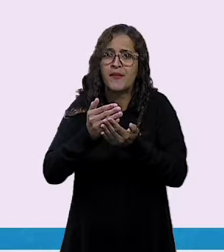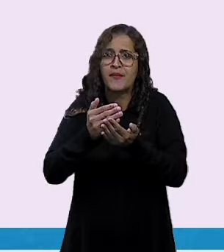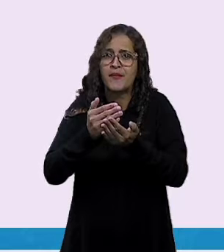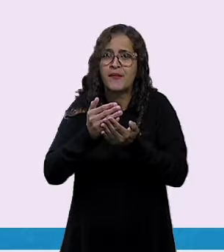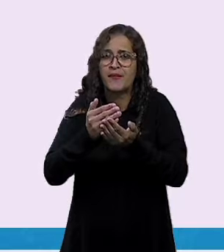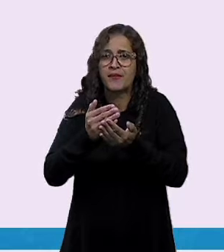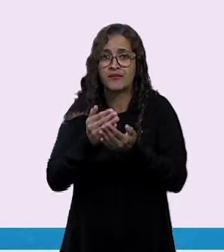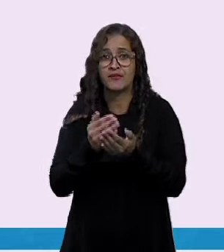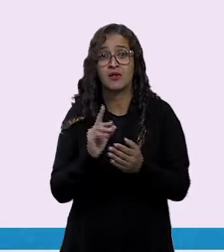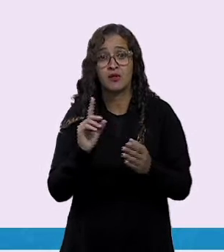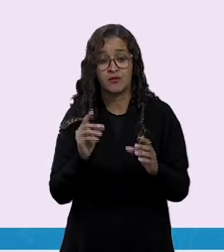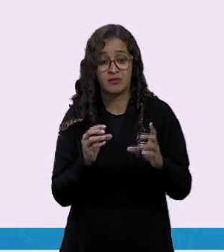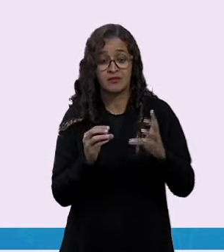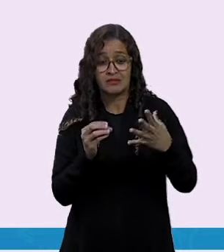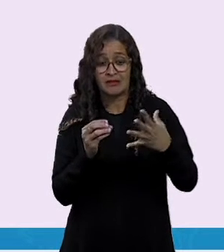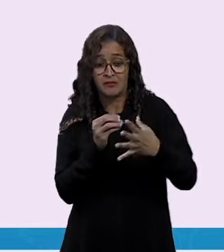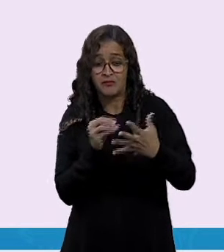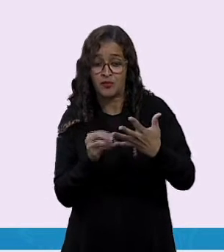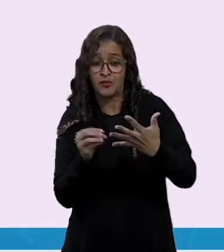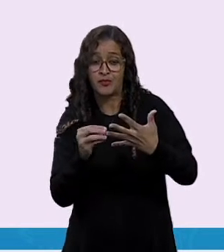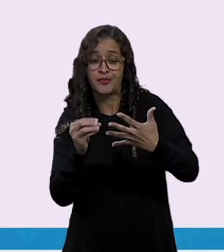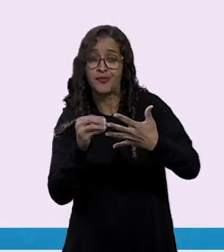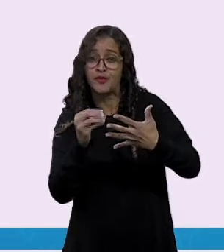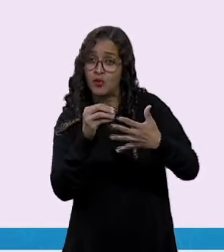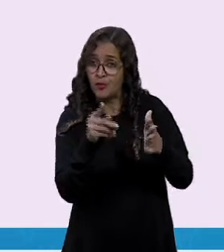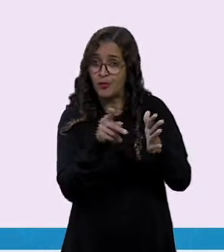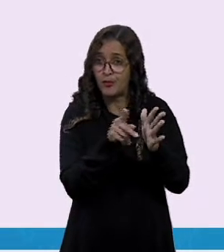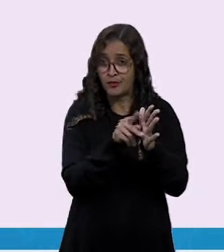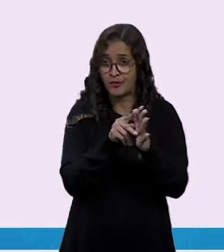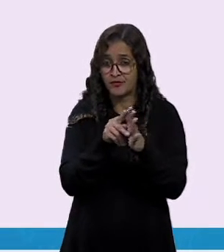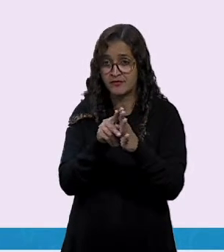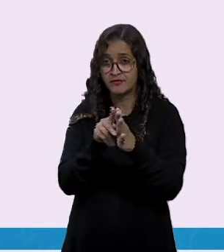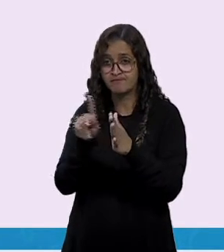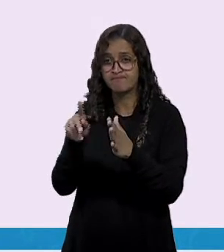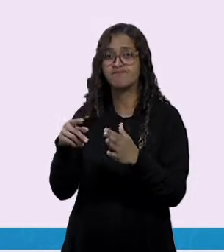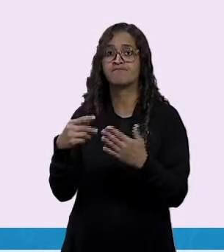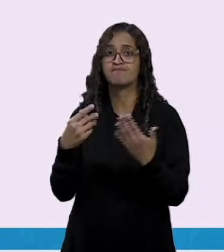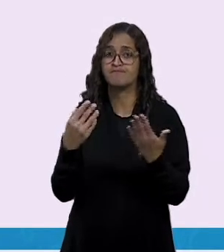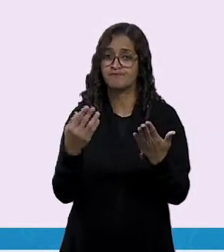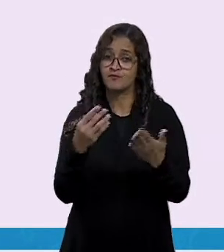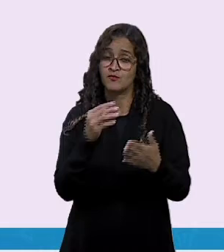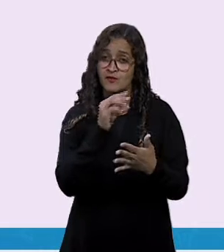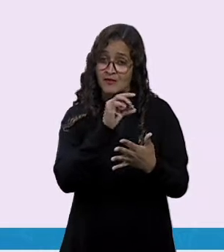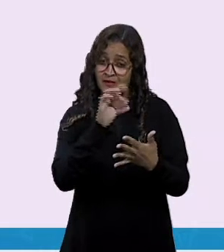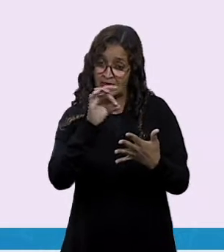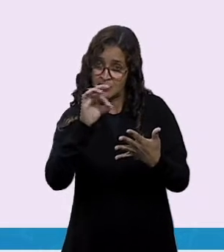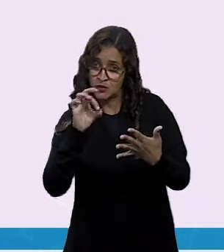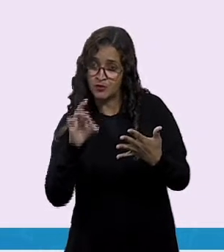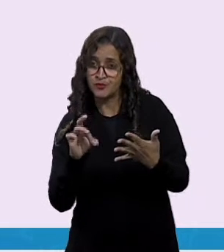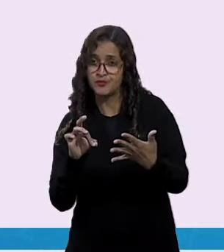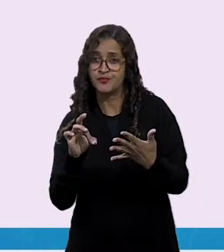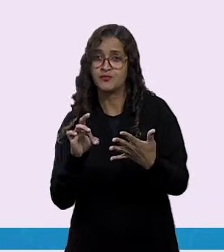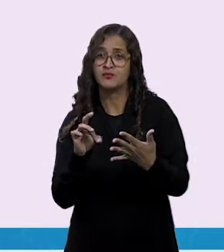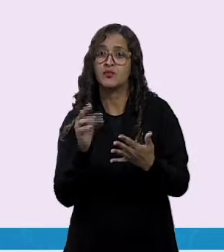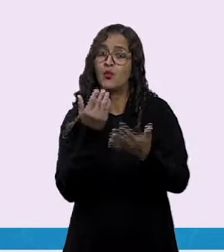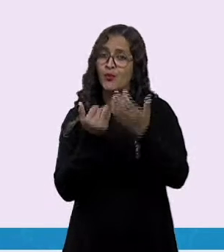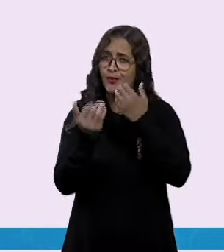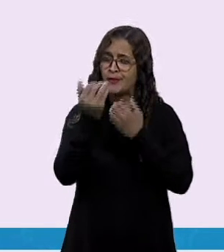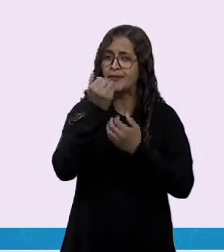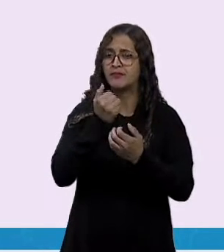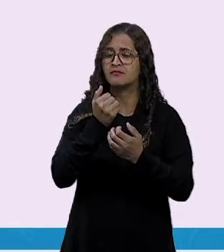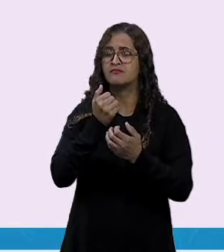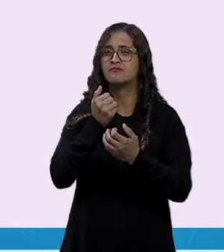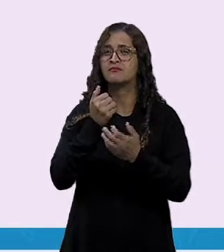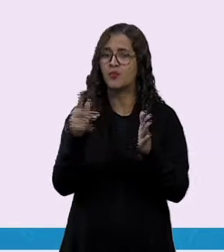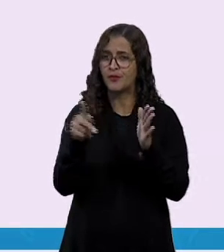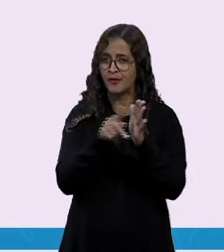gente já falou nas nossas aulas de ciências, dos mamíferos, dos herbívoros, aí cada animal tem o seu processo de alimentação. Mas